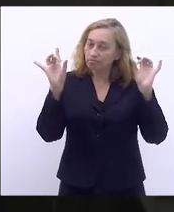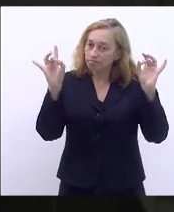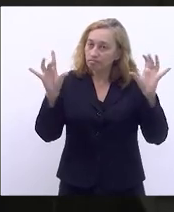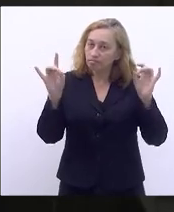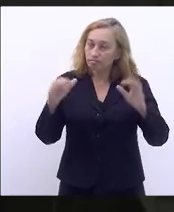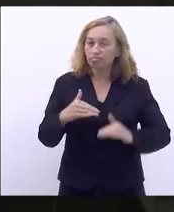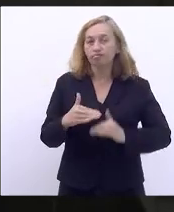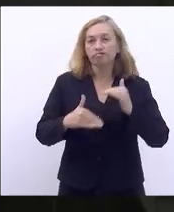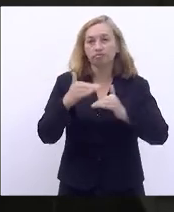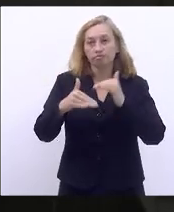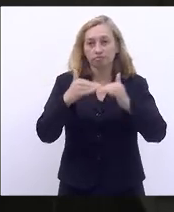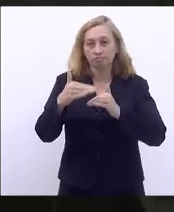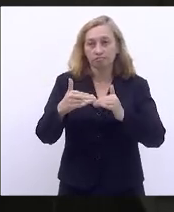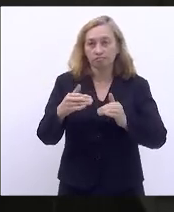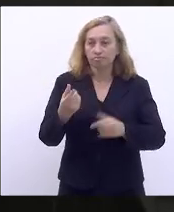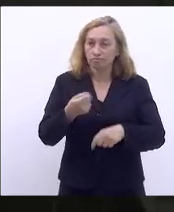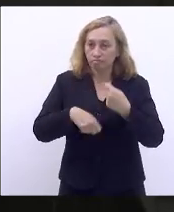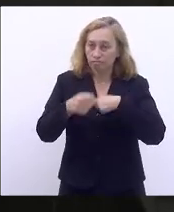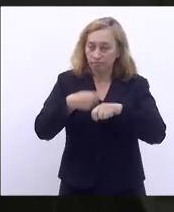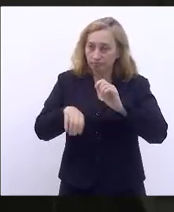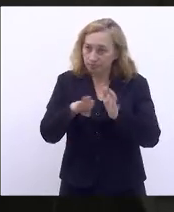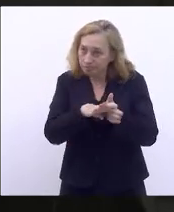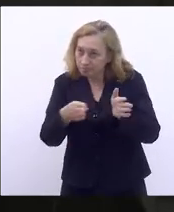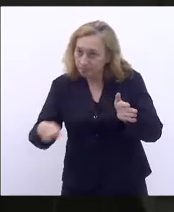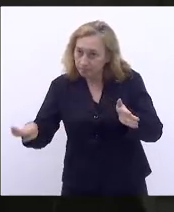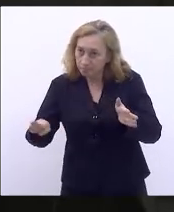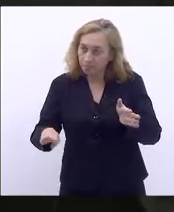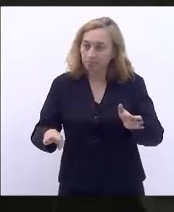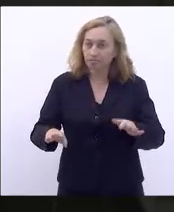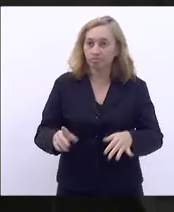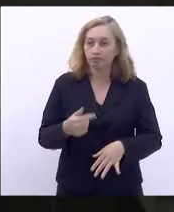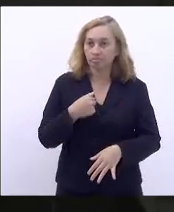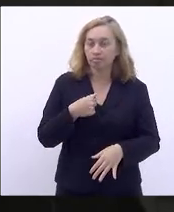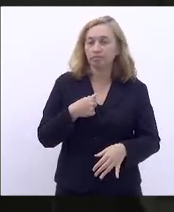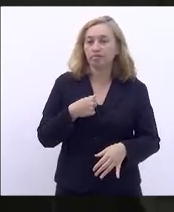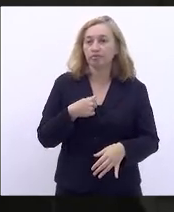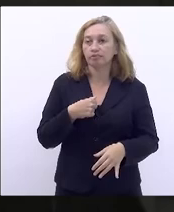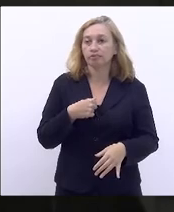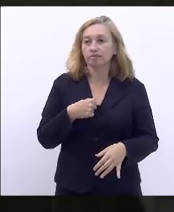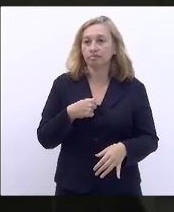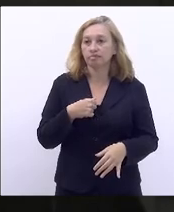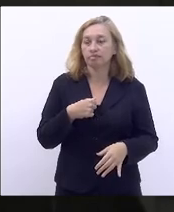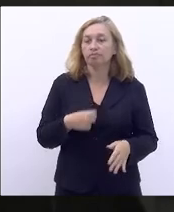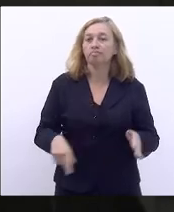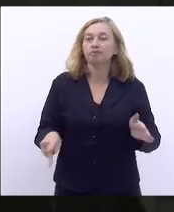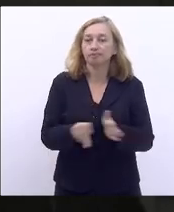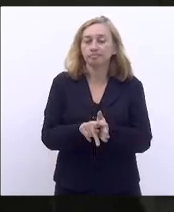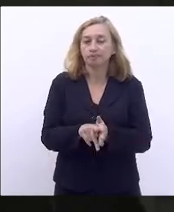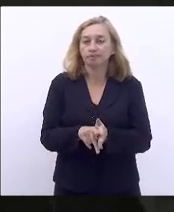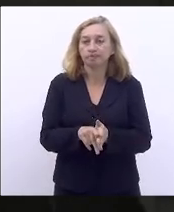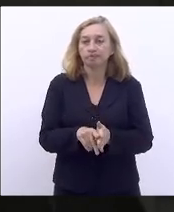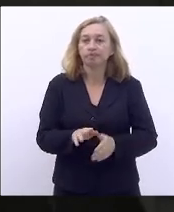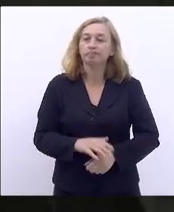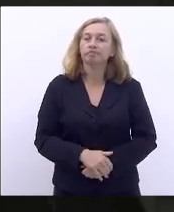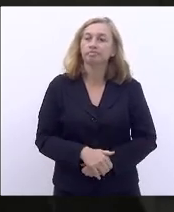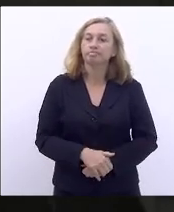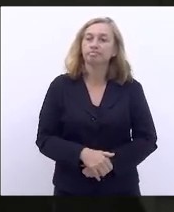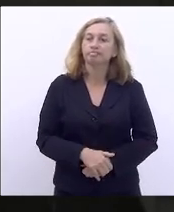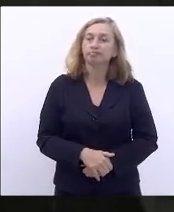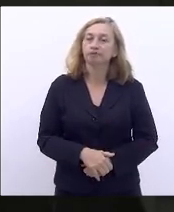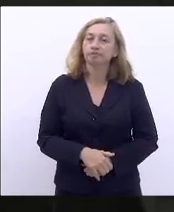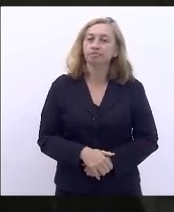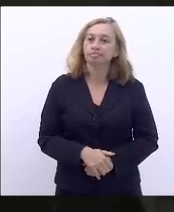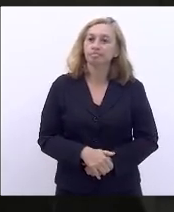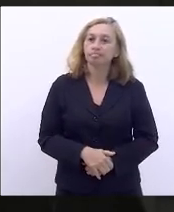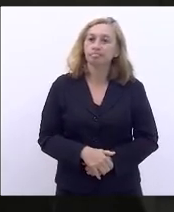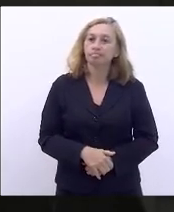pelo desenvolvimento da economia do mar, da qual eu também faço parte. E,